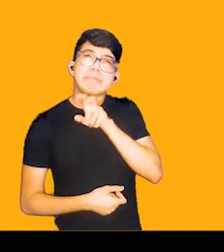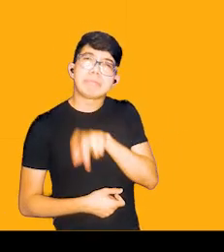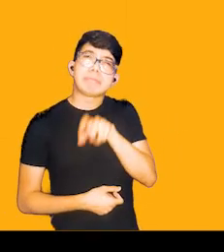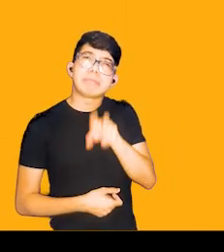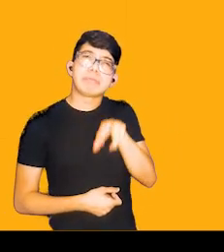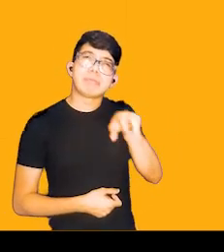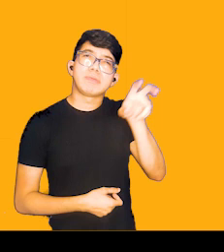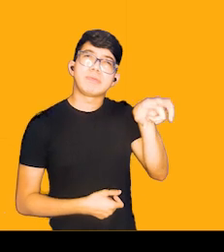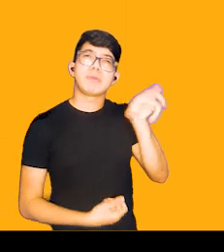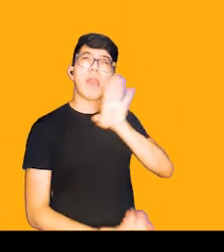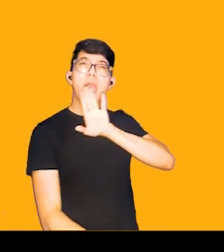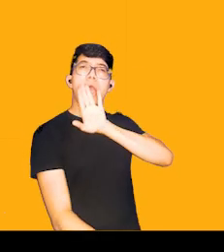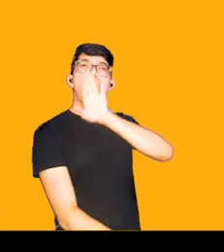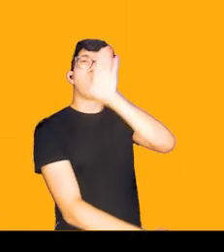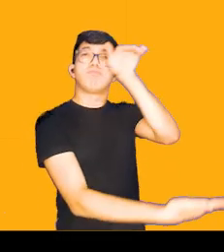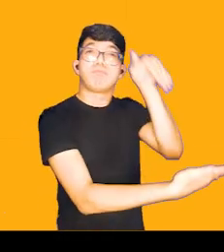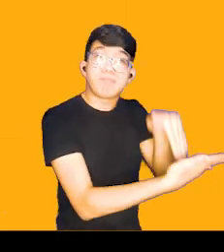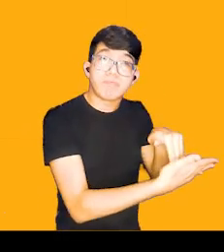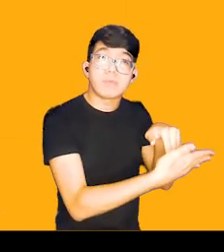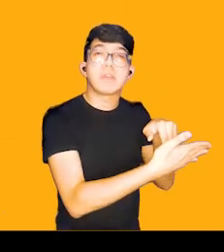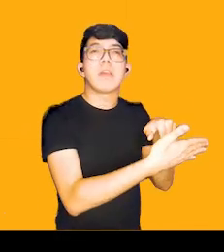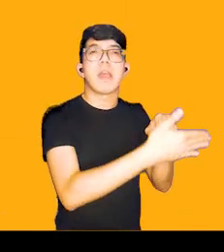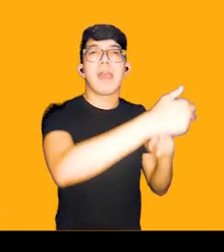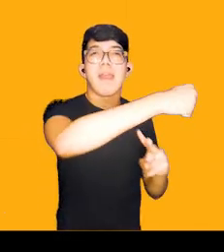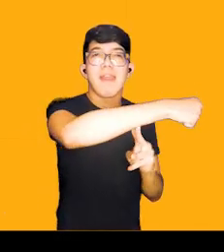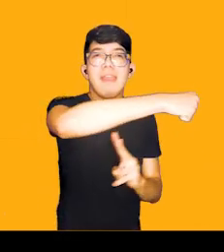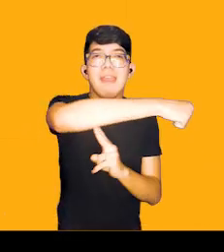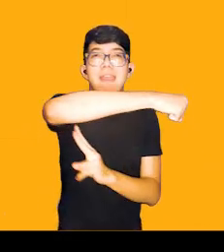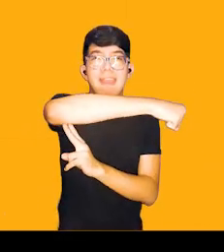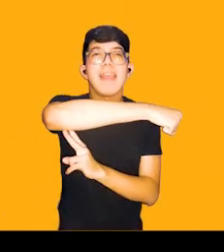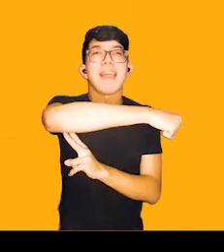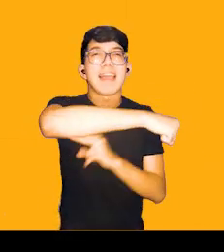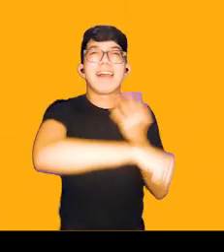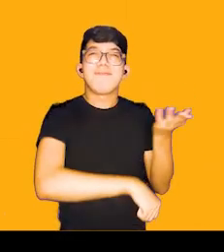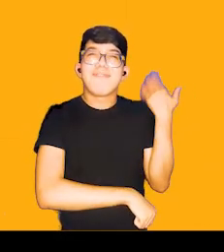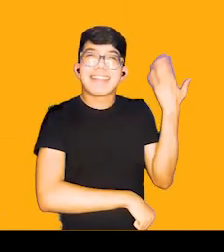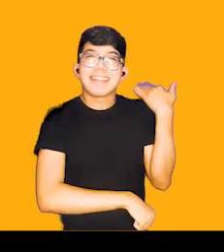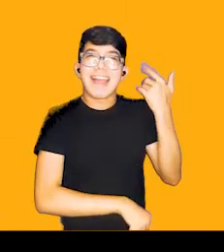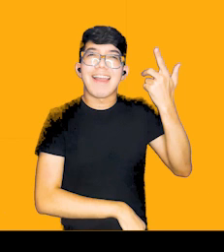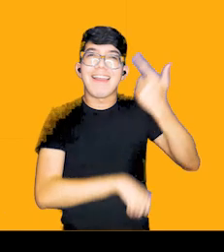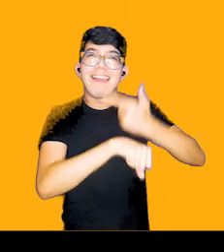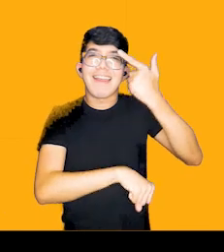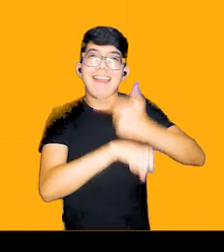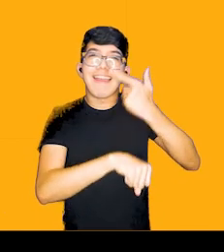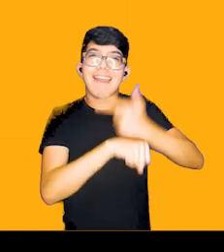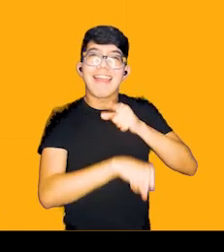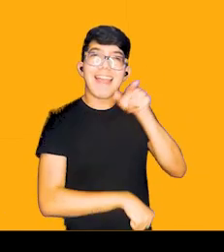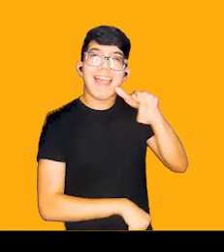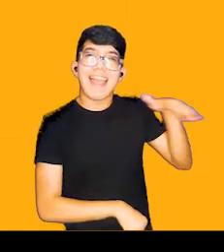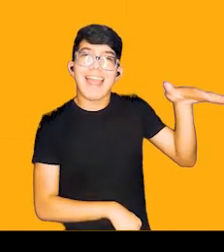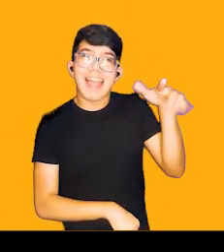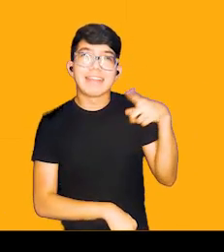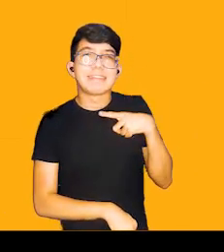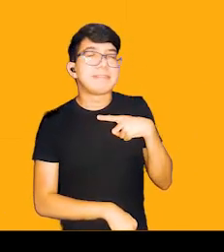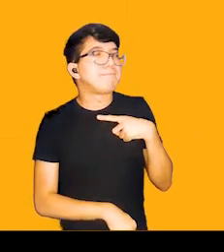Manuel, e vim embora. Fui até a Ponte dos Ingleses, ali, a ponte antiga ainda. E ali eu